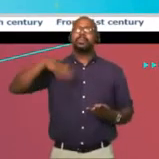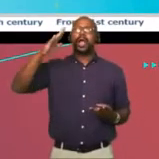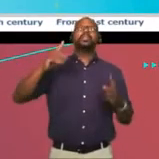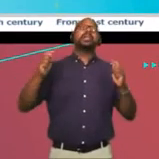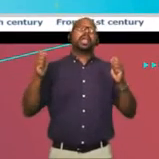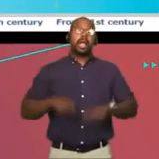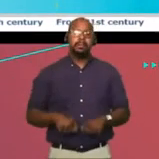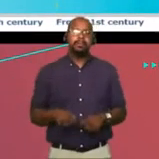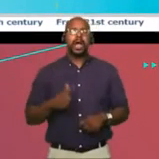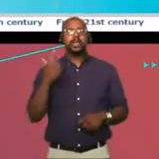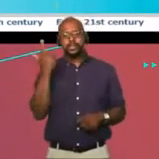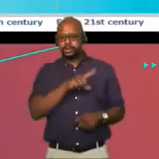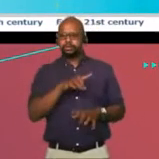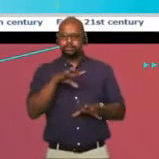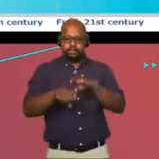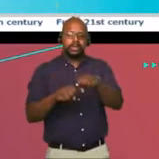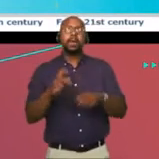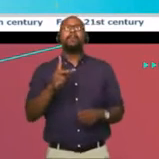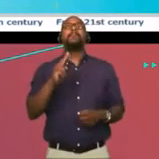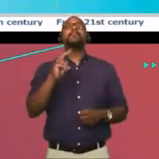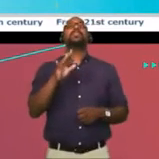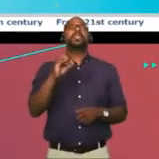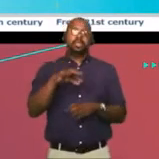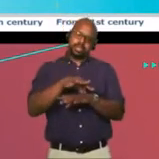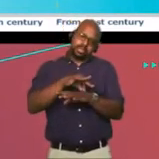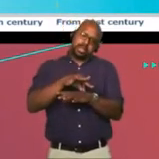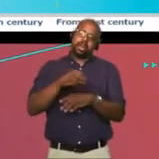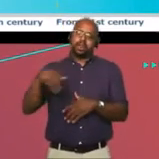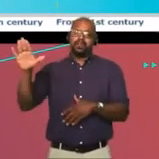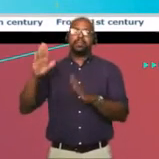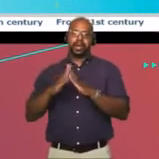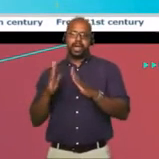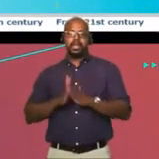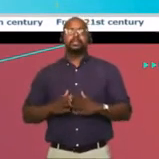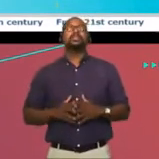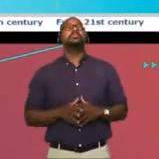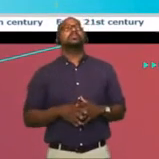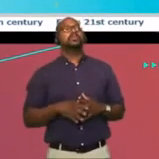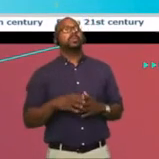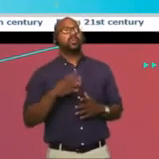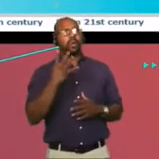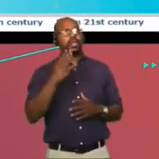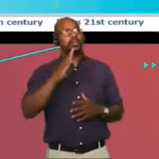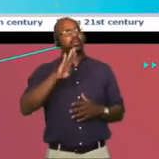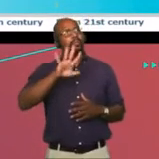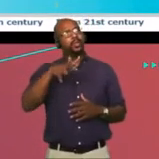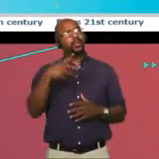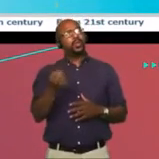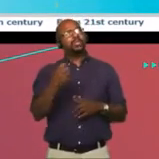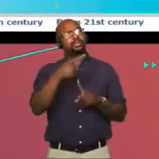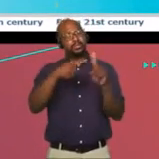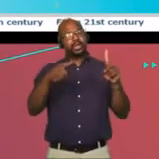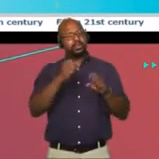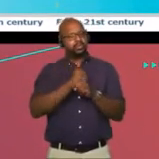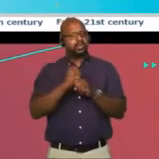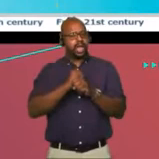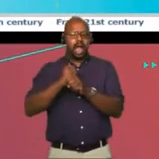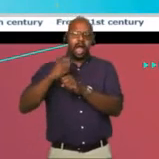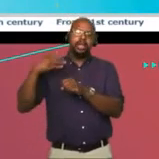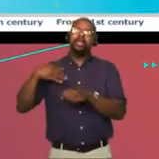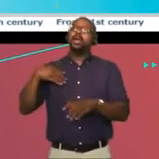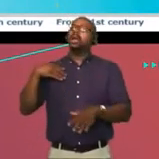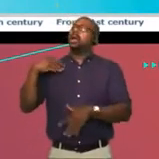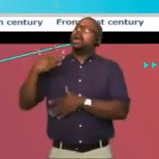capaz de conseguir proteína e levar para casa ok 4 milhões e milhões Olha só e aí isso tem uma mudança